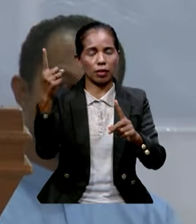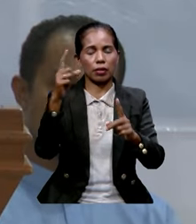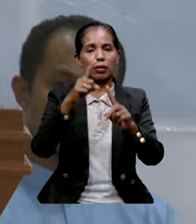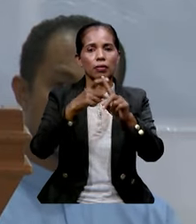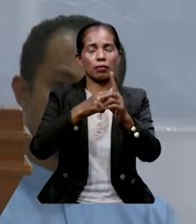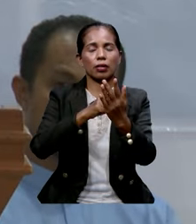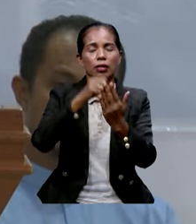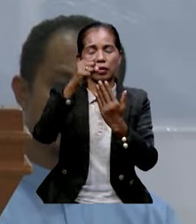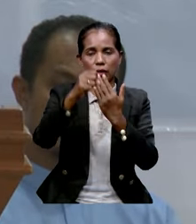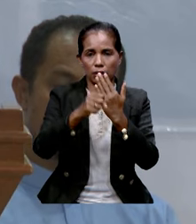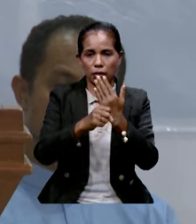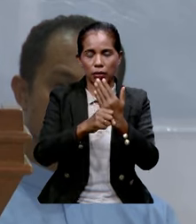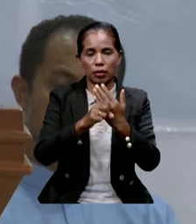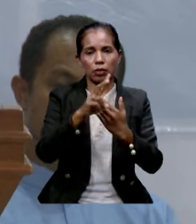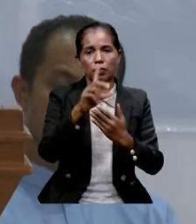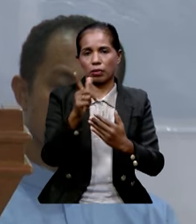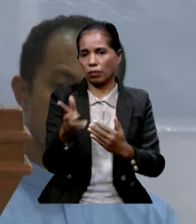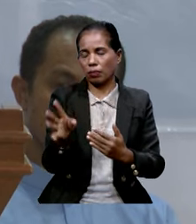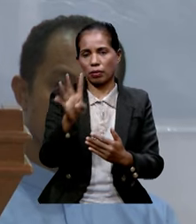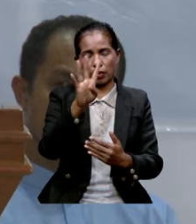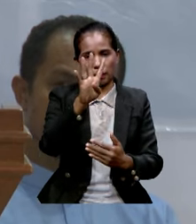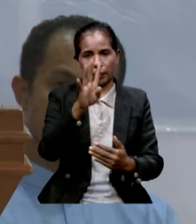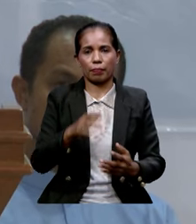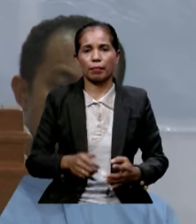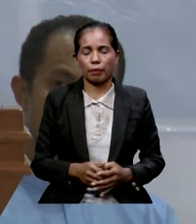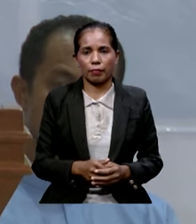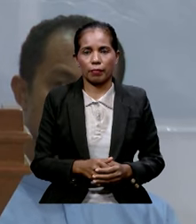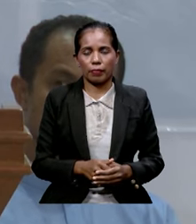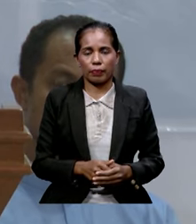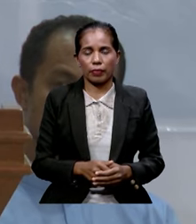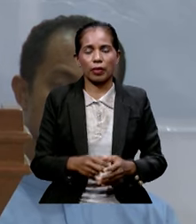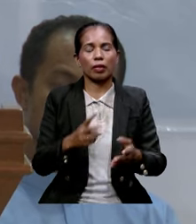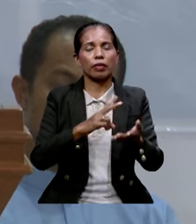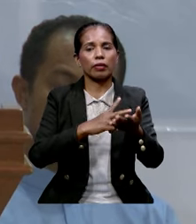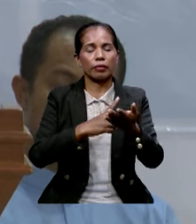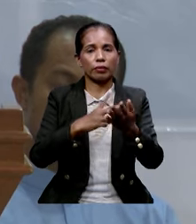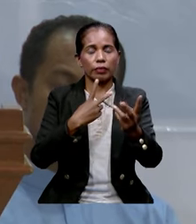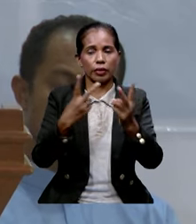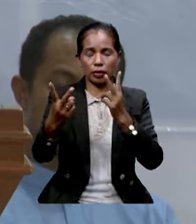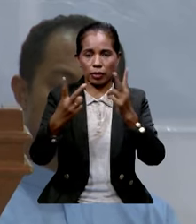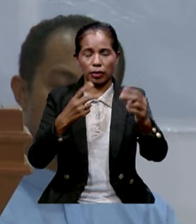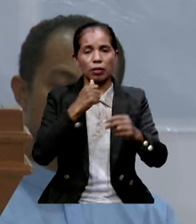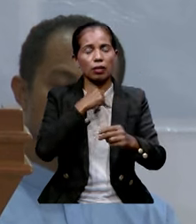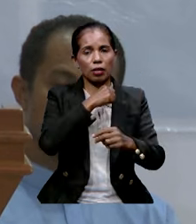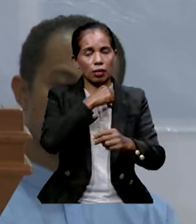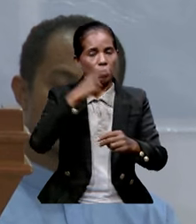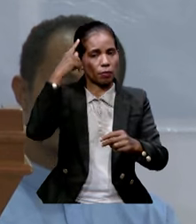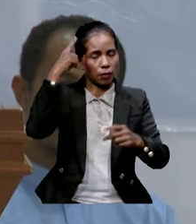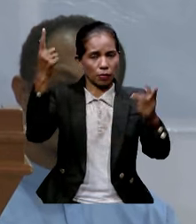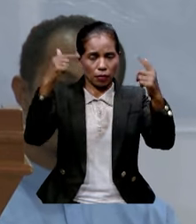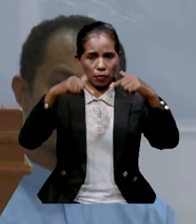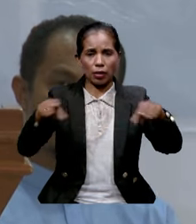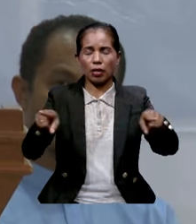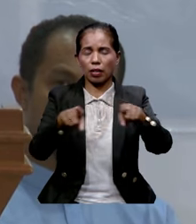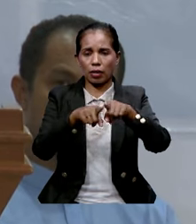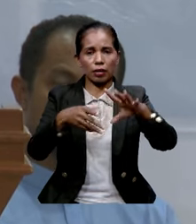de 2024. A visita do Papa será um evento histórico para o